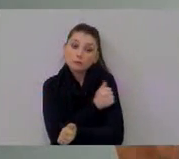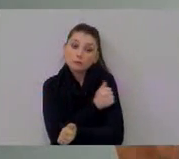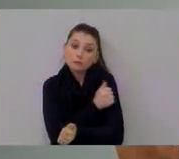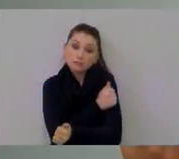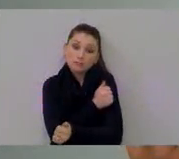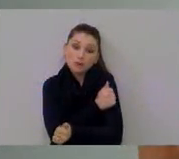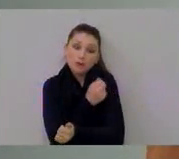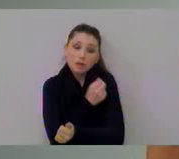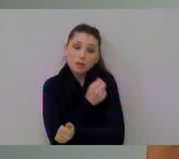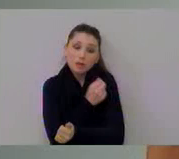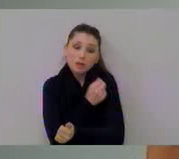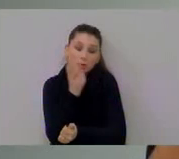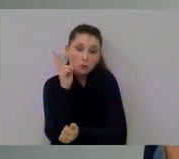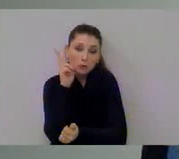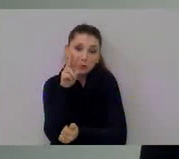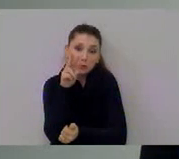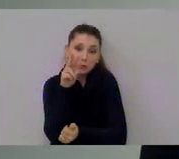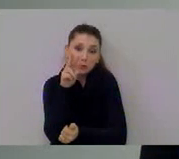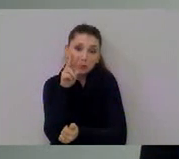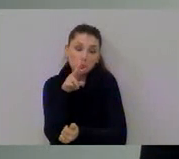foi